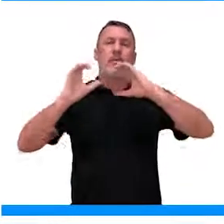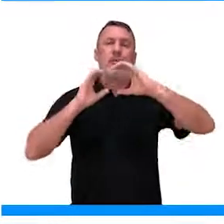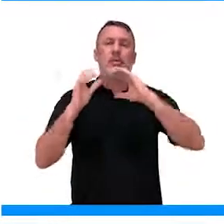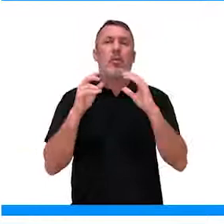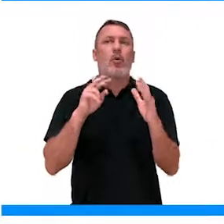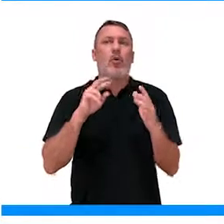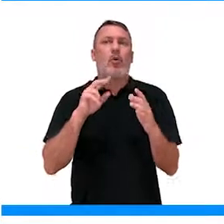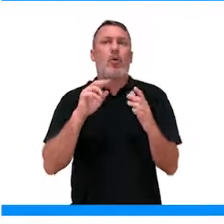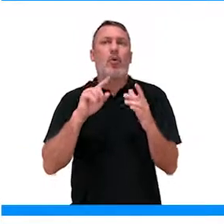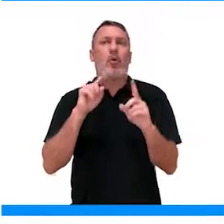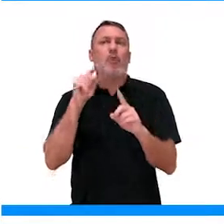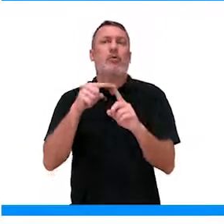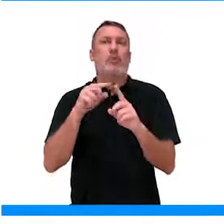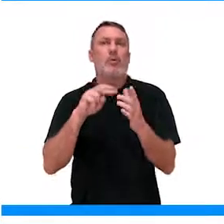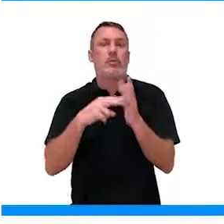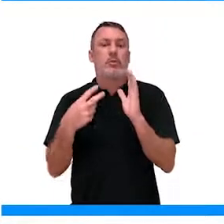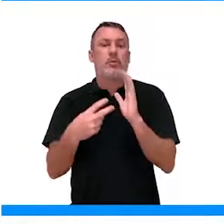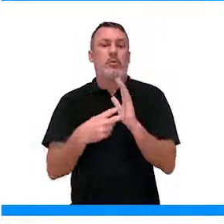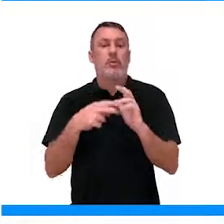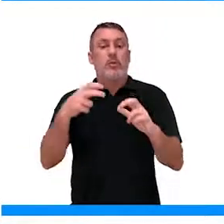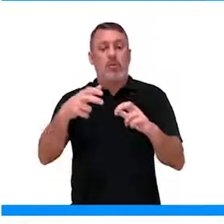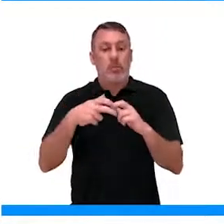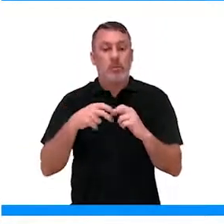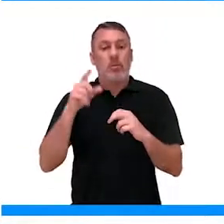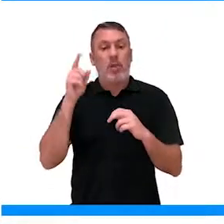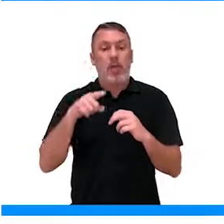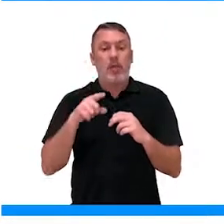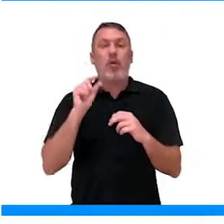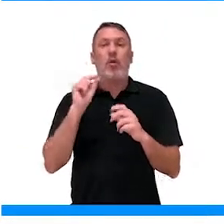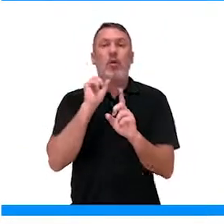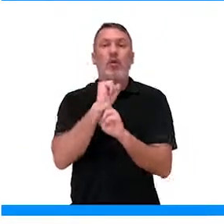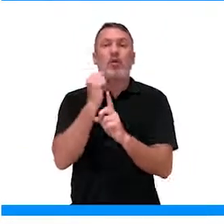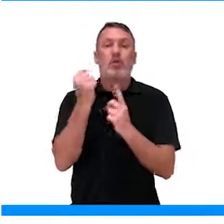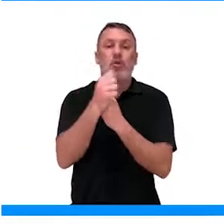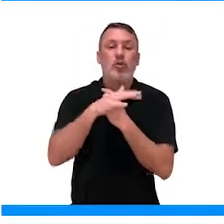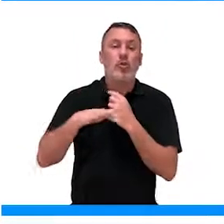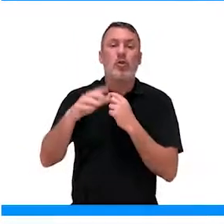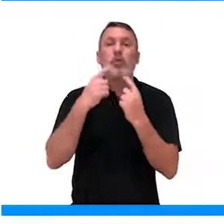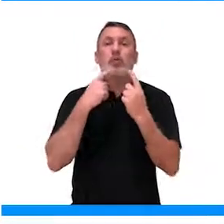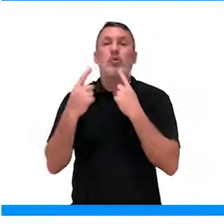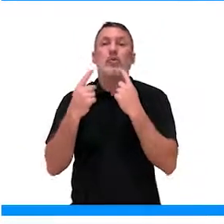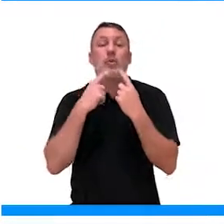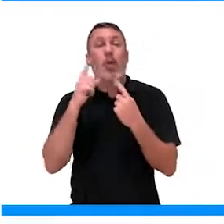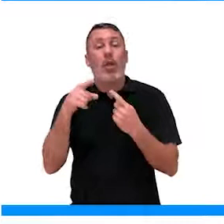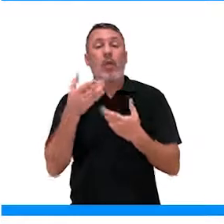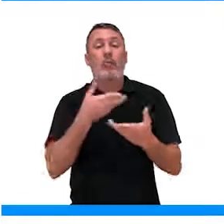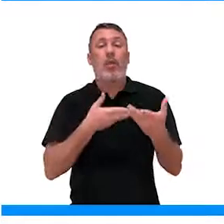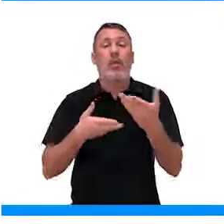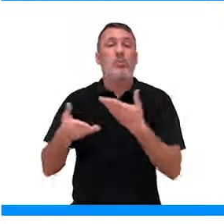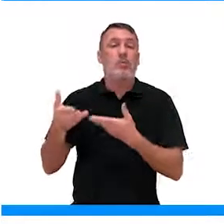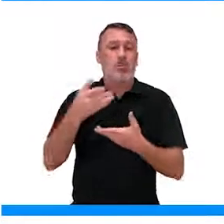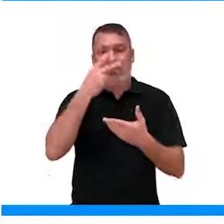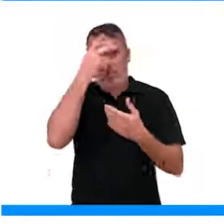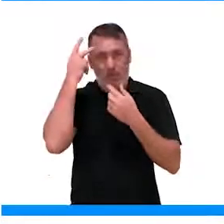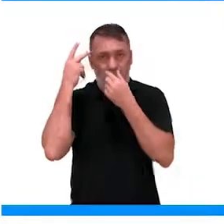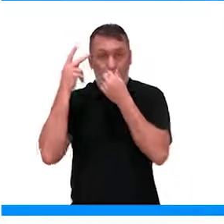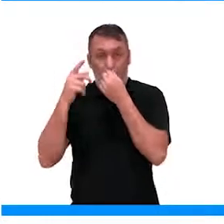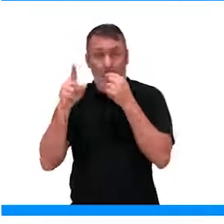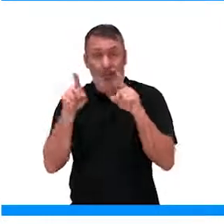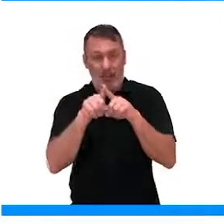para a comunicação, né? Por isso que se chama atividade sociodiscursiva, interação entre as pessoas,